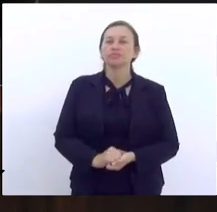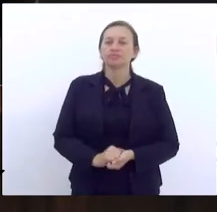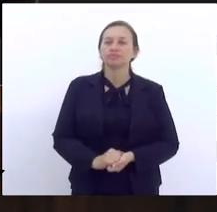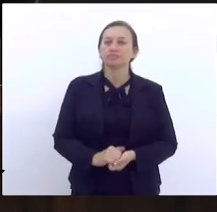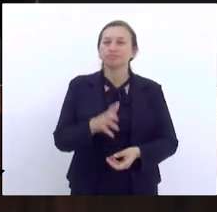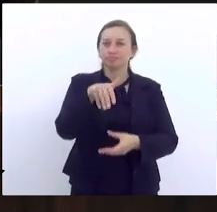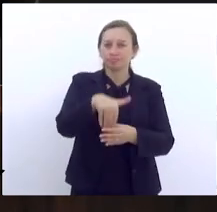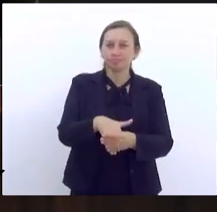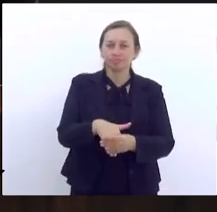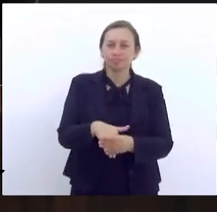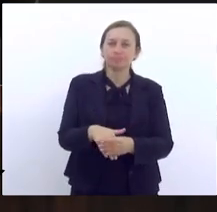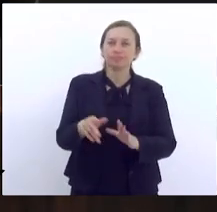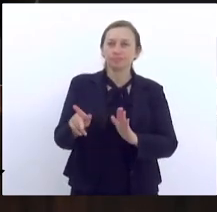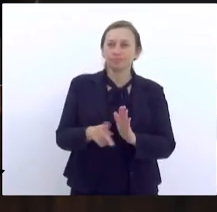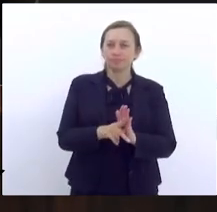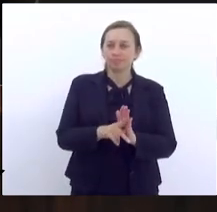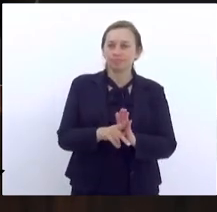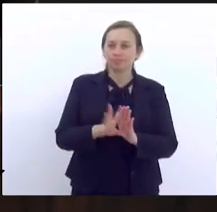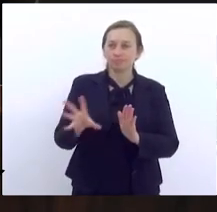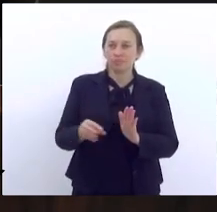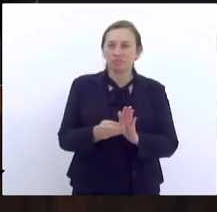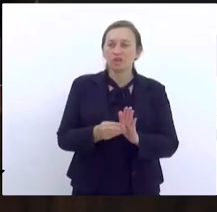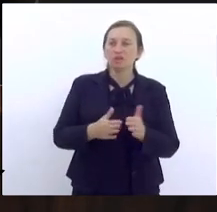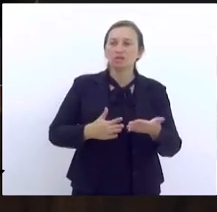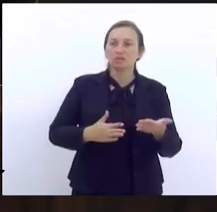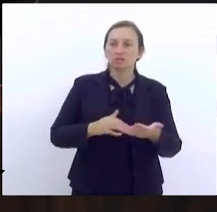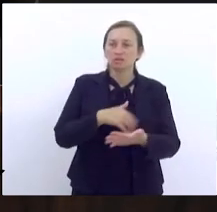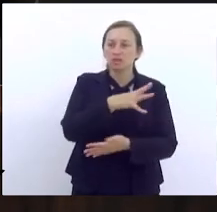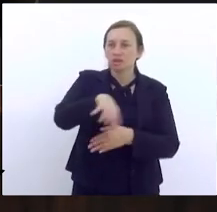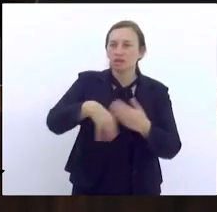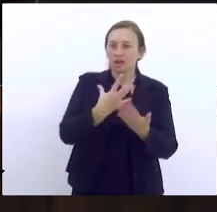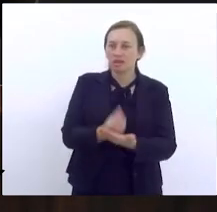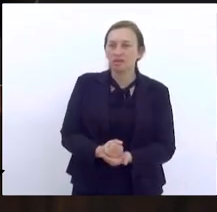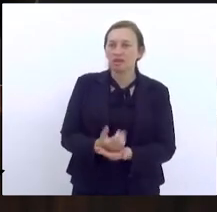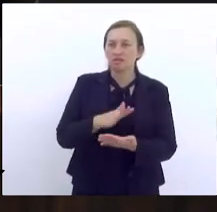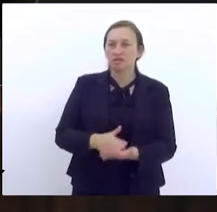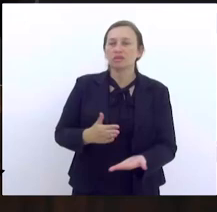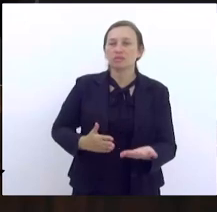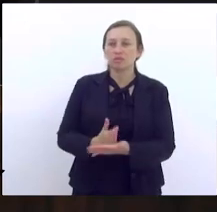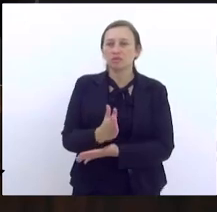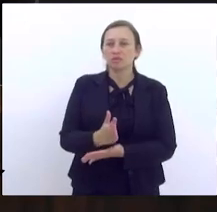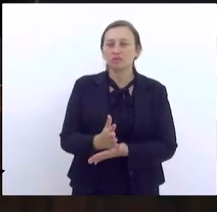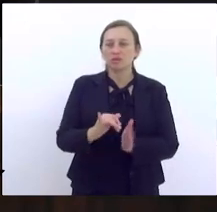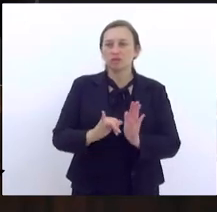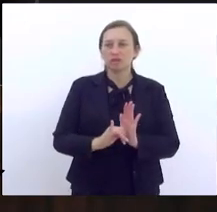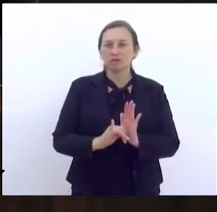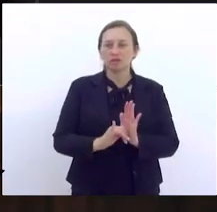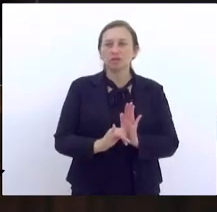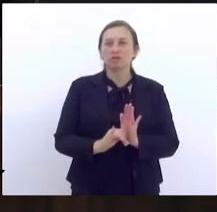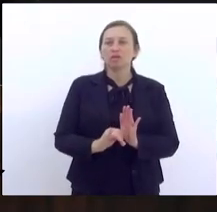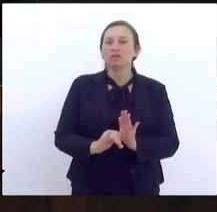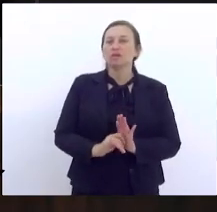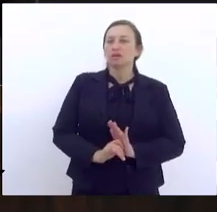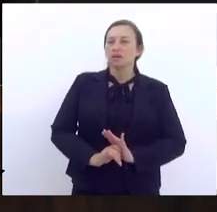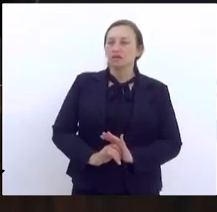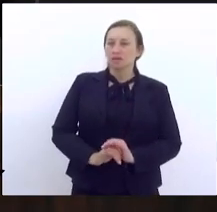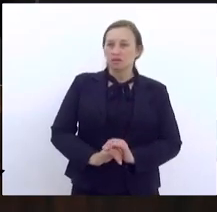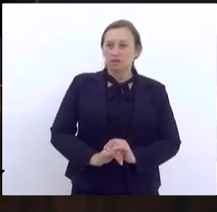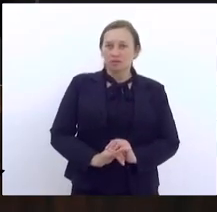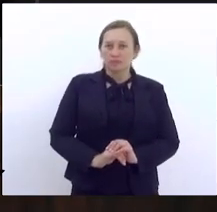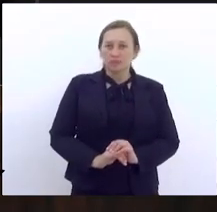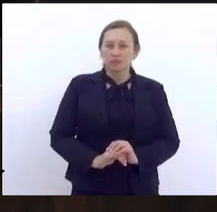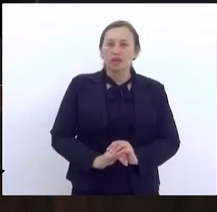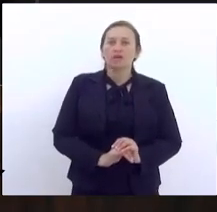em votação projeto a ser emendado Como estão aprovado vai a redação do vencido